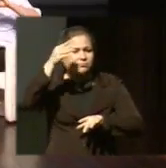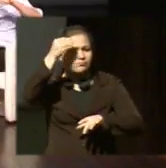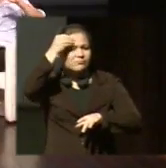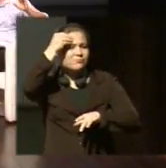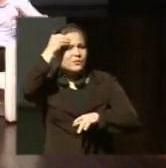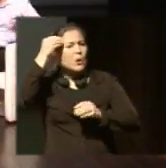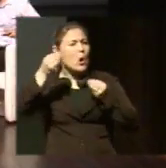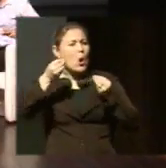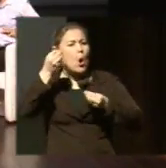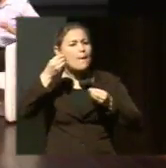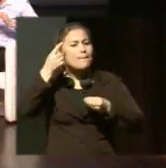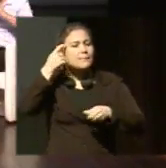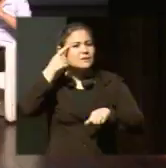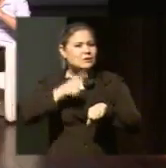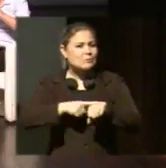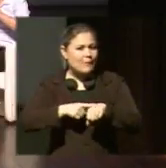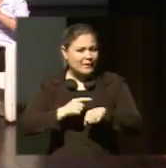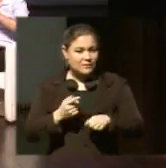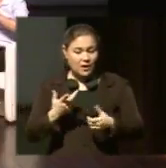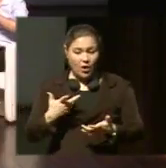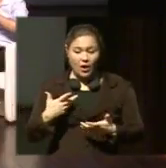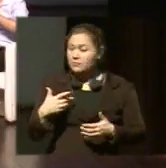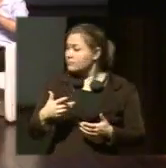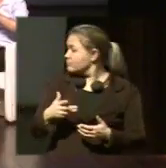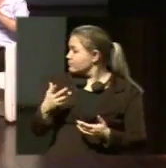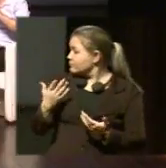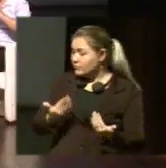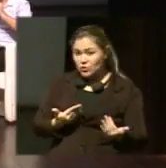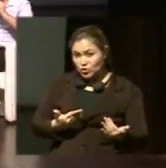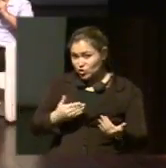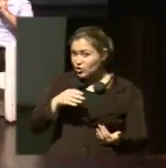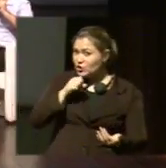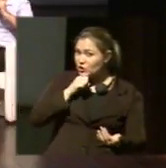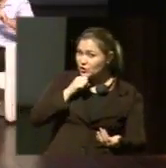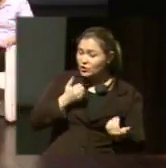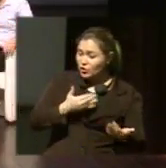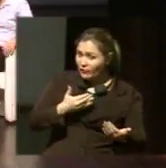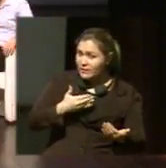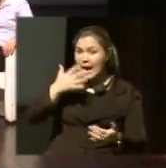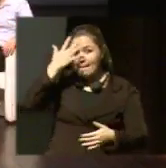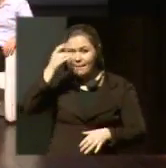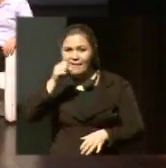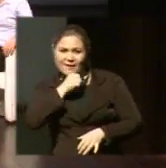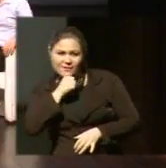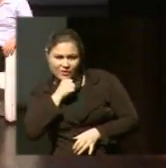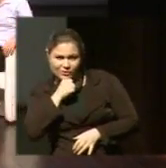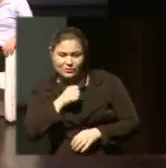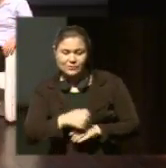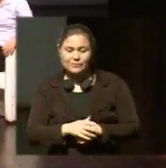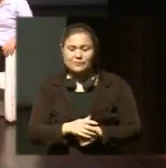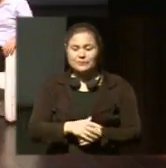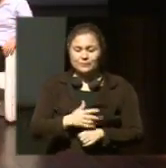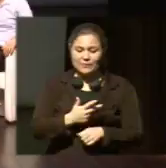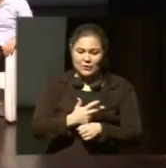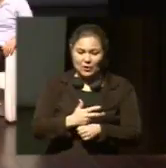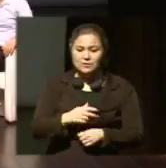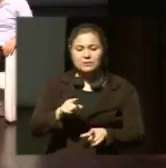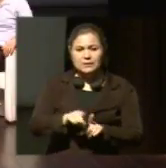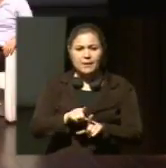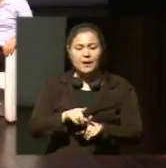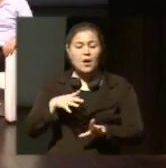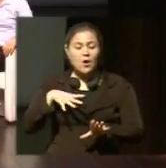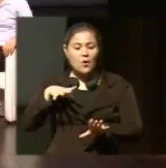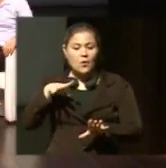que nós pensamos nesses momentos. Agora escutamos jovens, amanhã ouviremos idosos, né? Ouviremos ainda uma